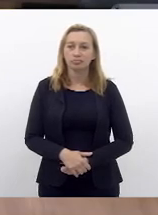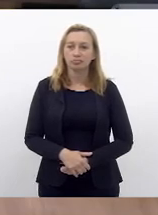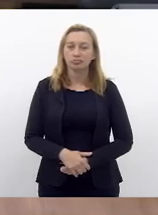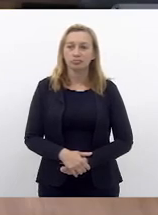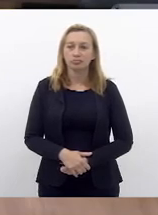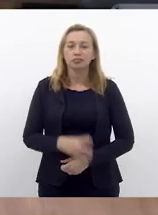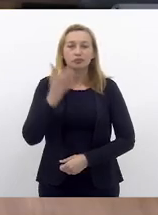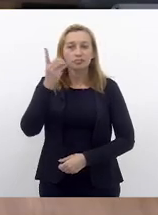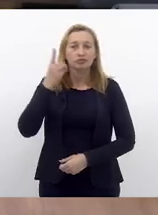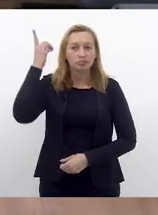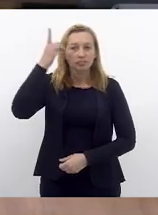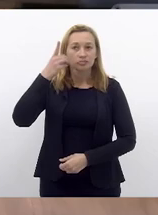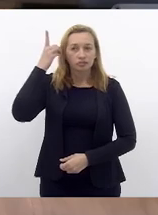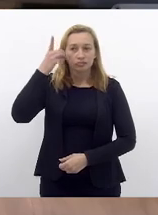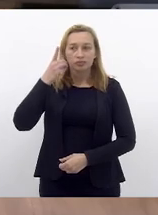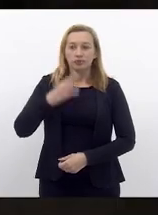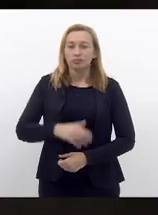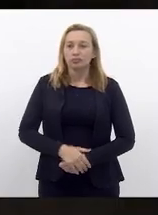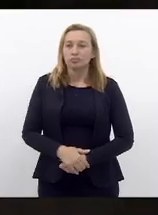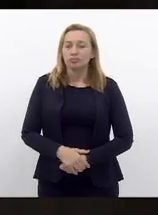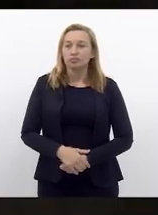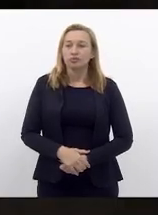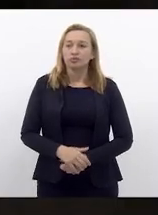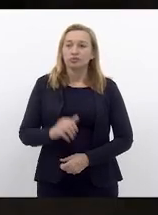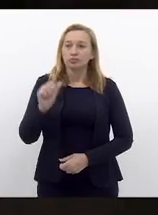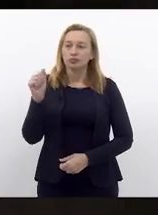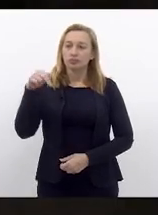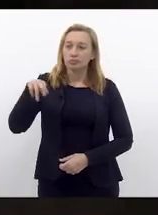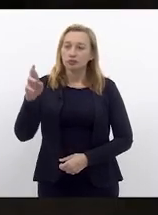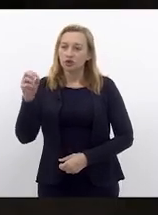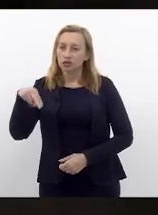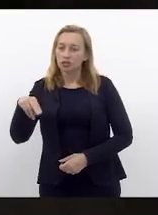14. Deputado Anderson Moraes.